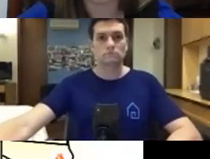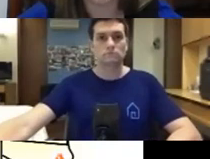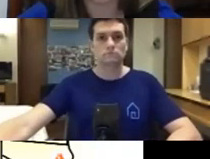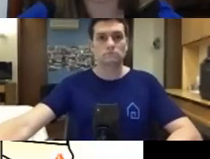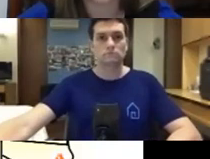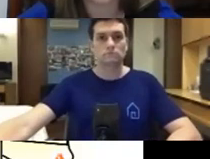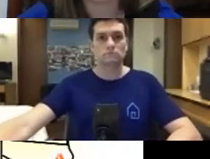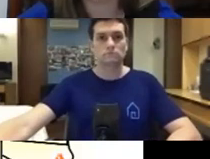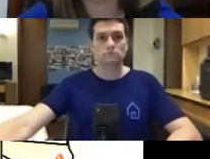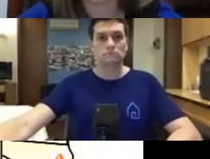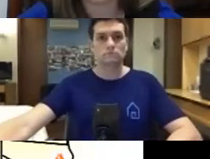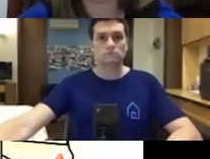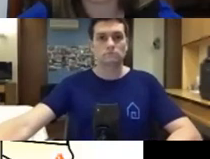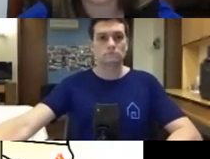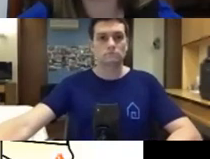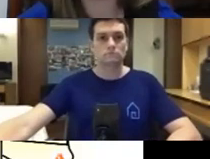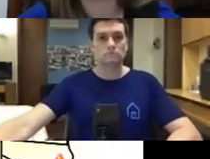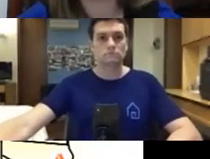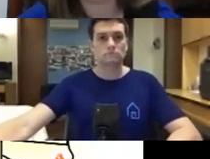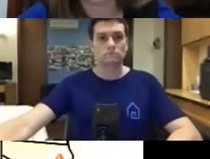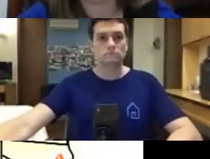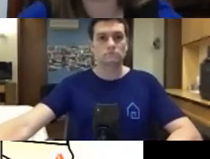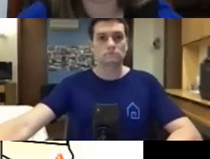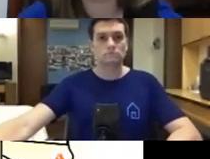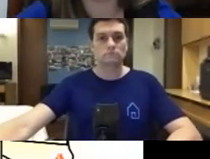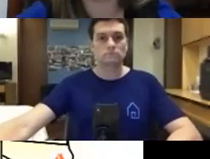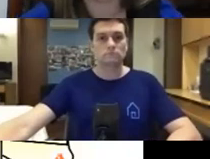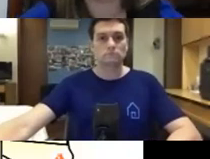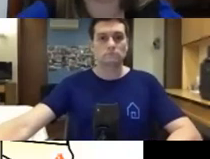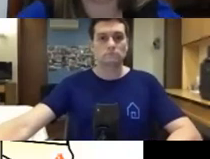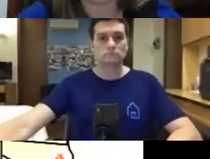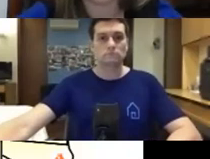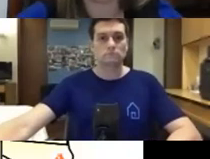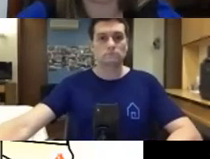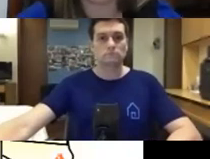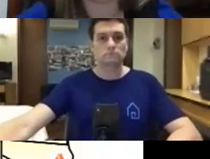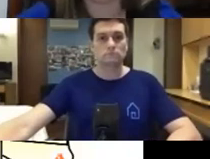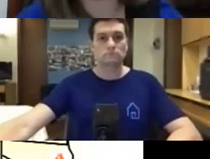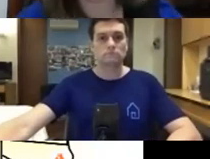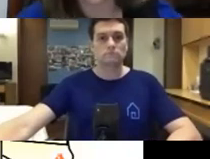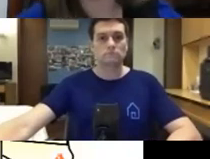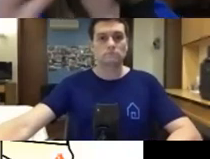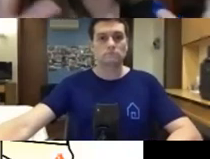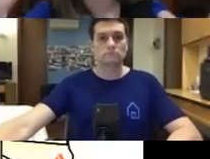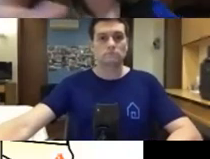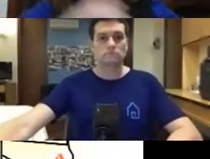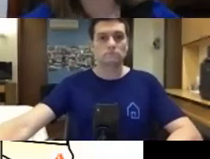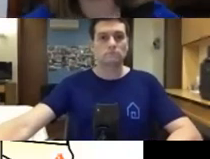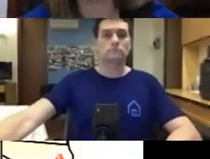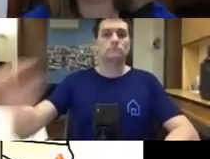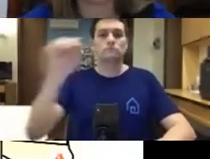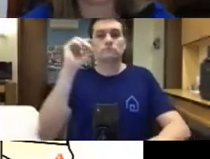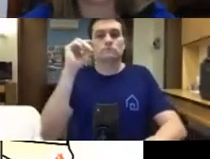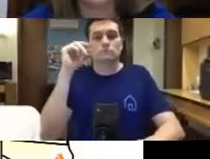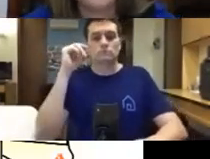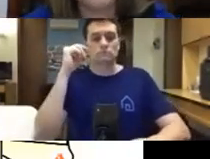Então, eu vou começar a gerar esforços secundários, né? Vou começar a gerar uma excentricidade ou uma flexão